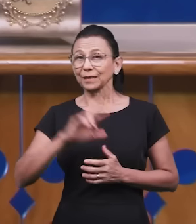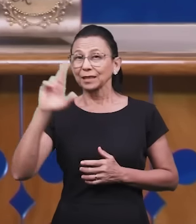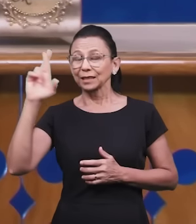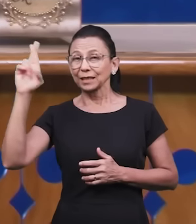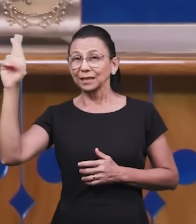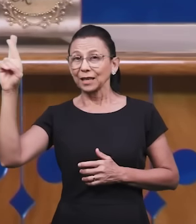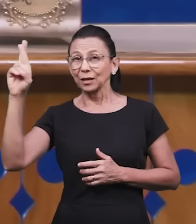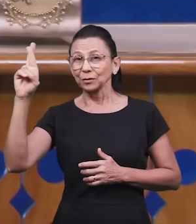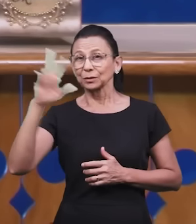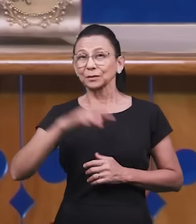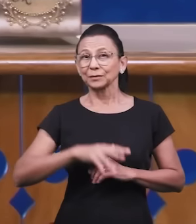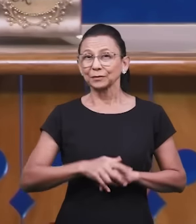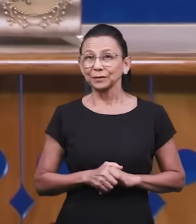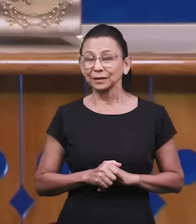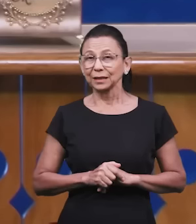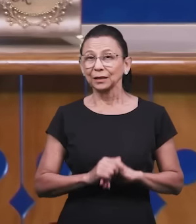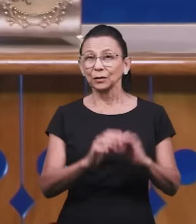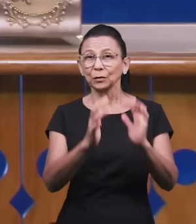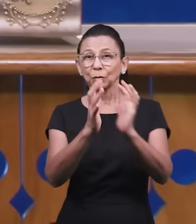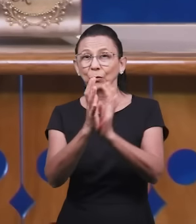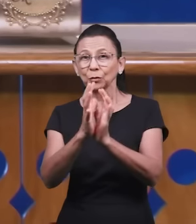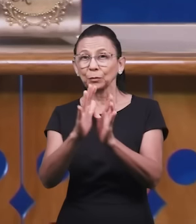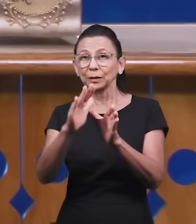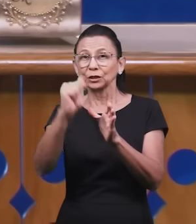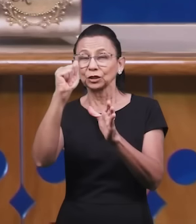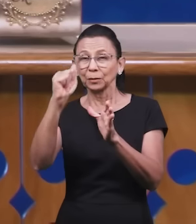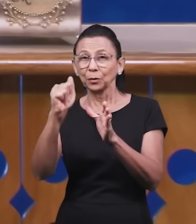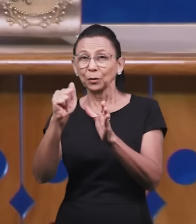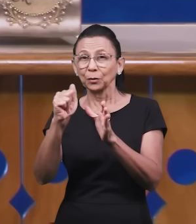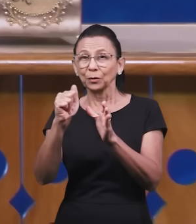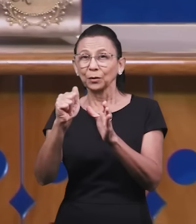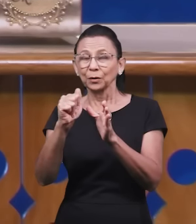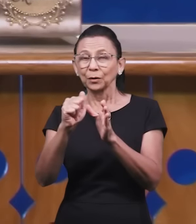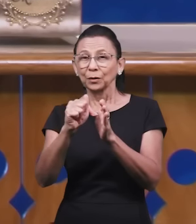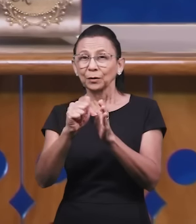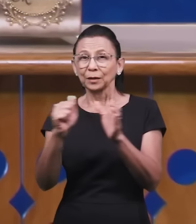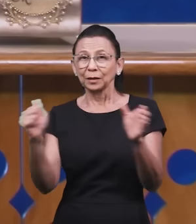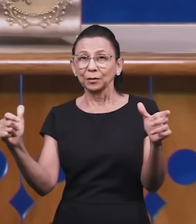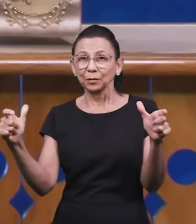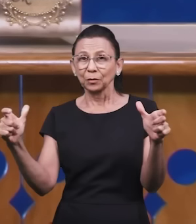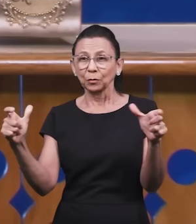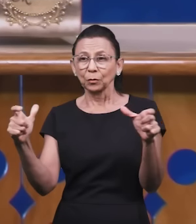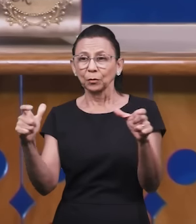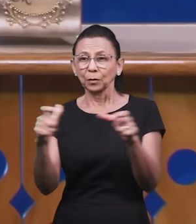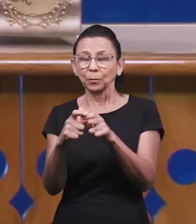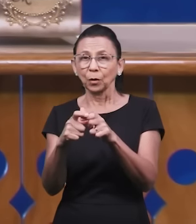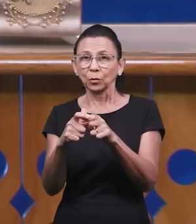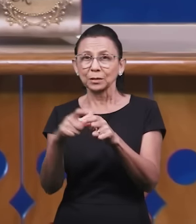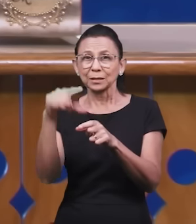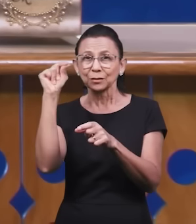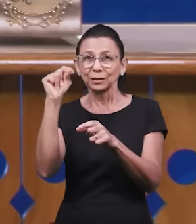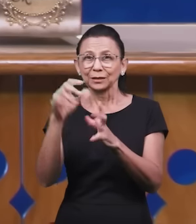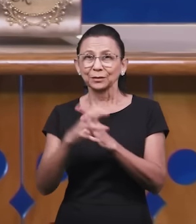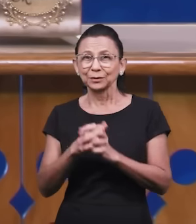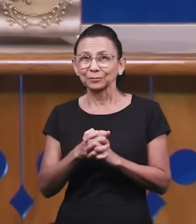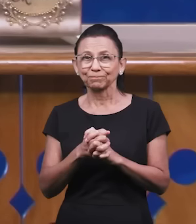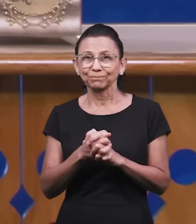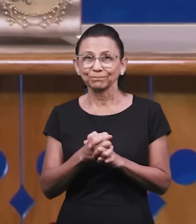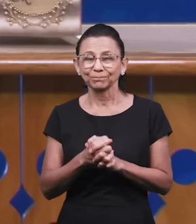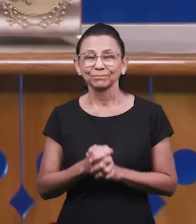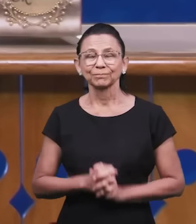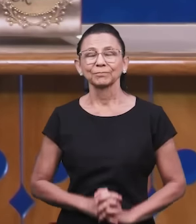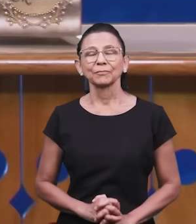escolhidos. E nós queremos fechar aqui para dizer o seguinte: o Velho Testamento, ele se encerra com a vinda de Jesus como